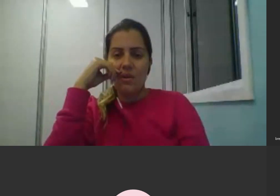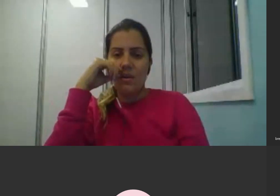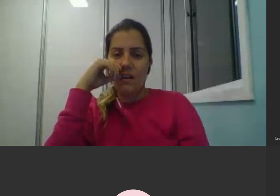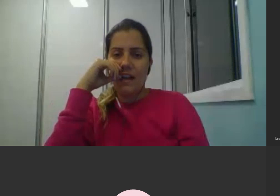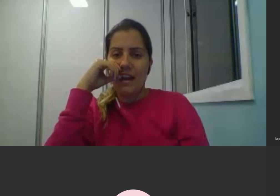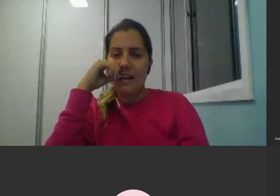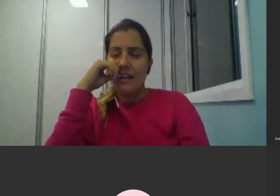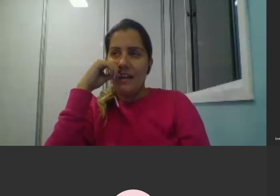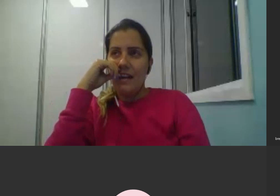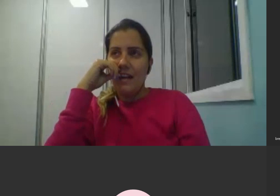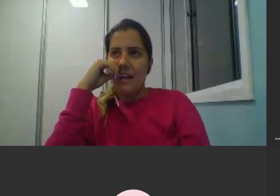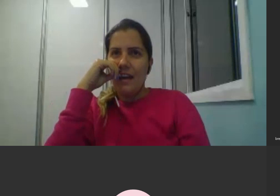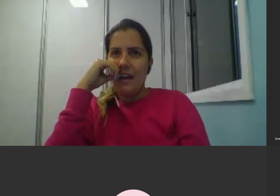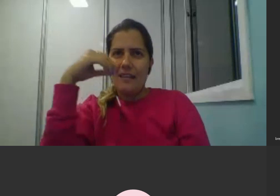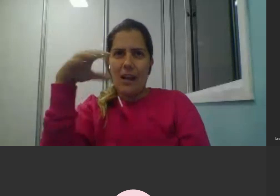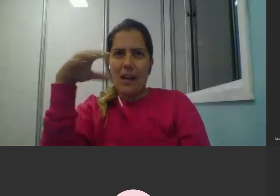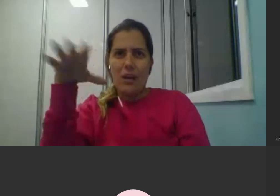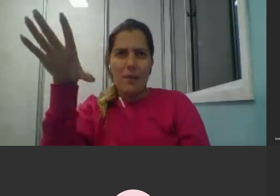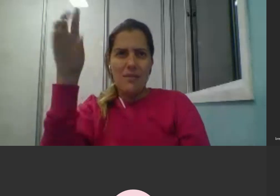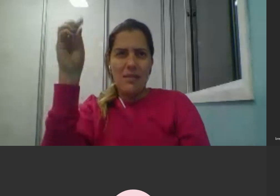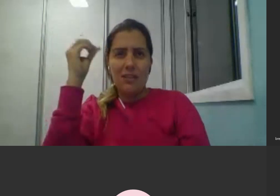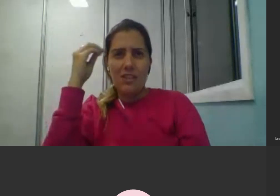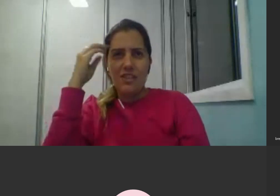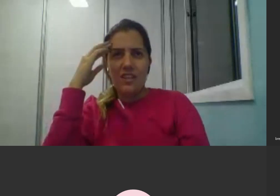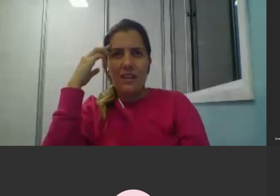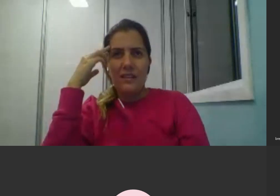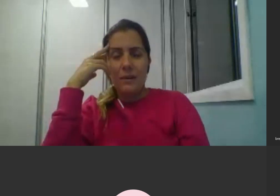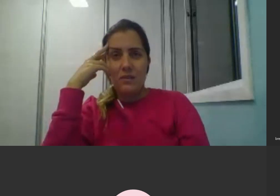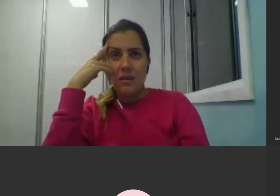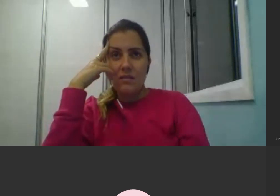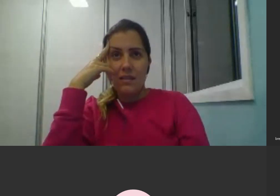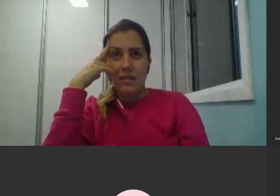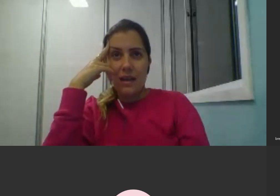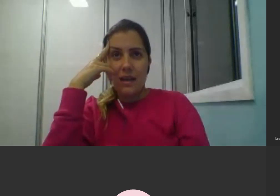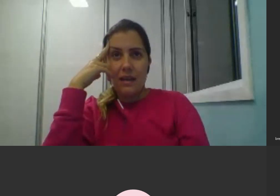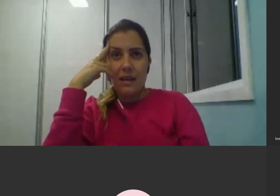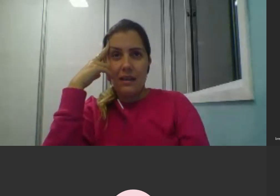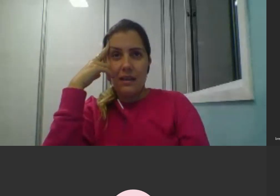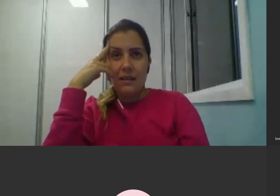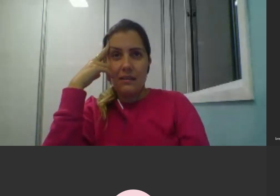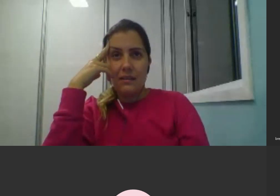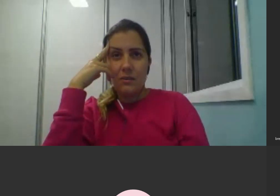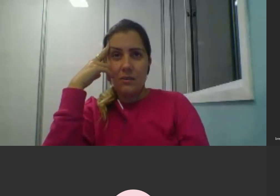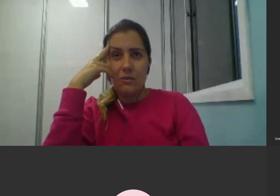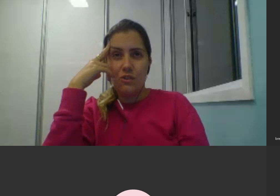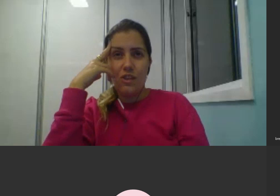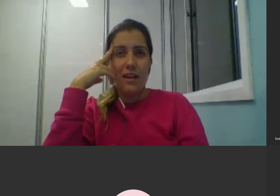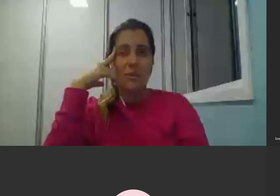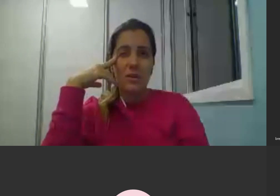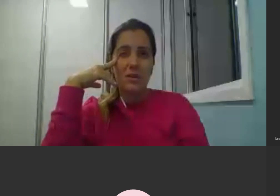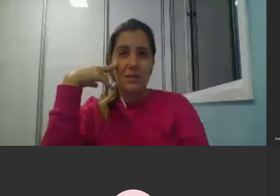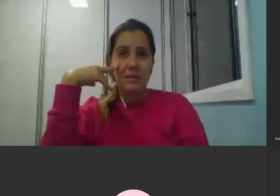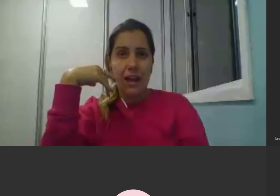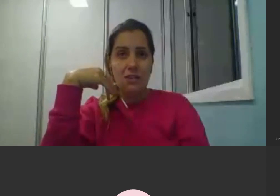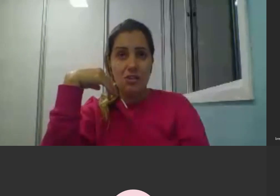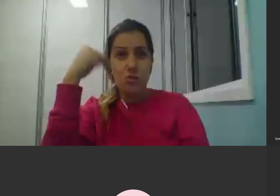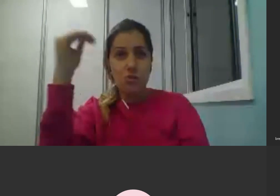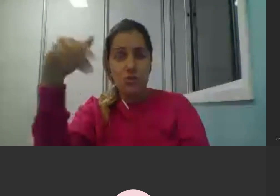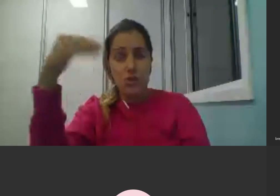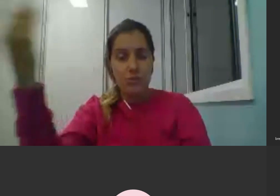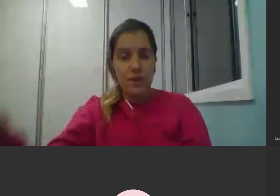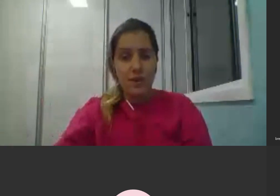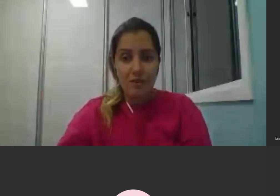gente conseguiu colocar, tá com uma previsão da gente ir até mais ou menos o dia 14,